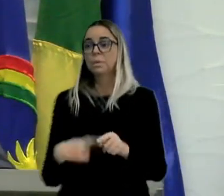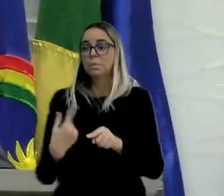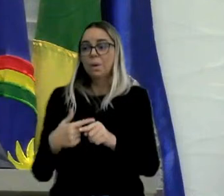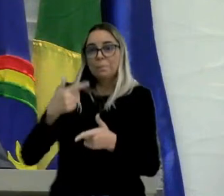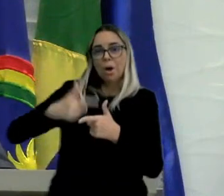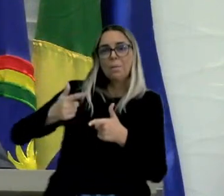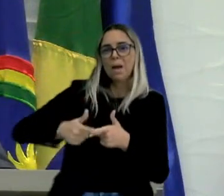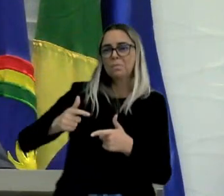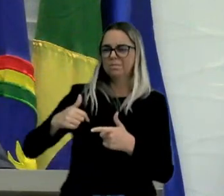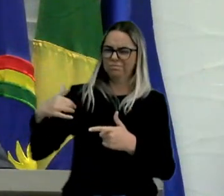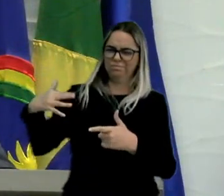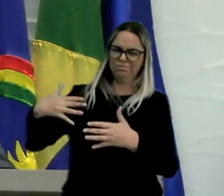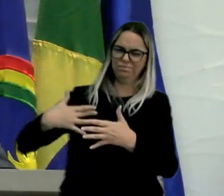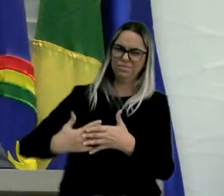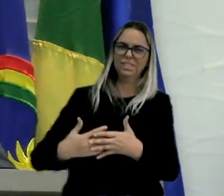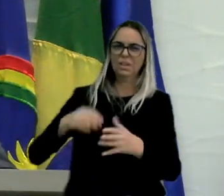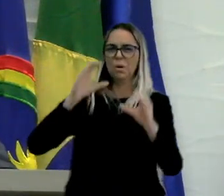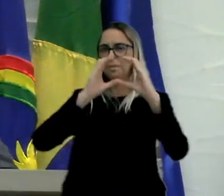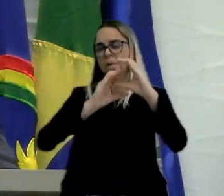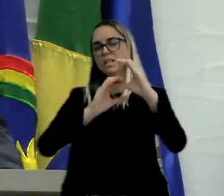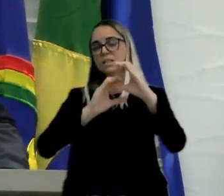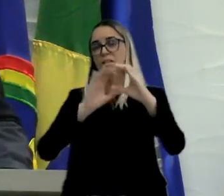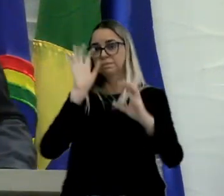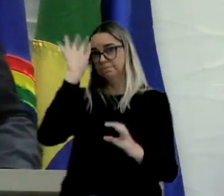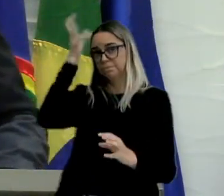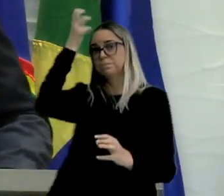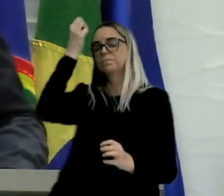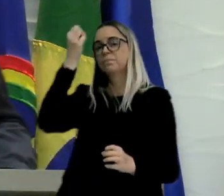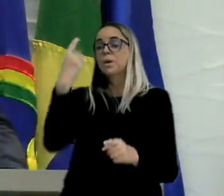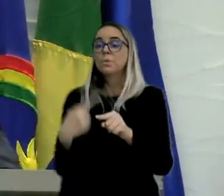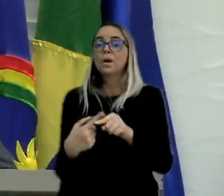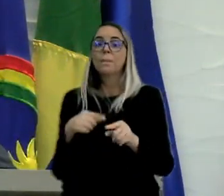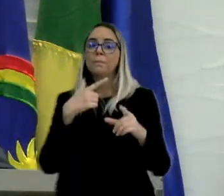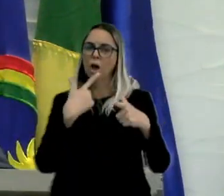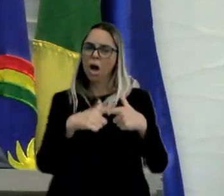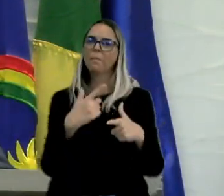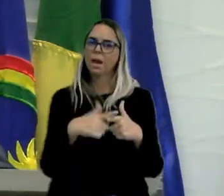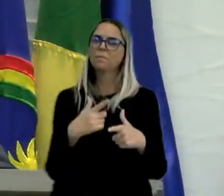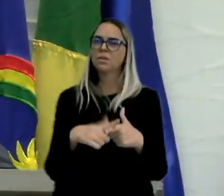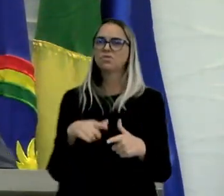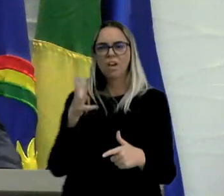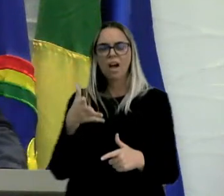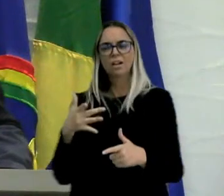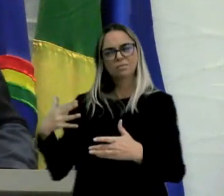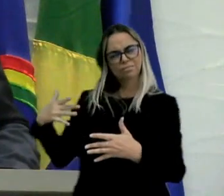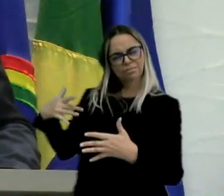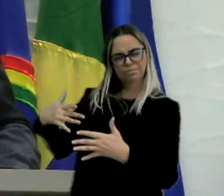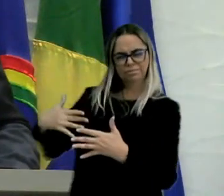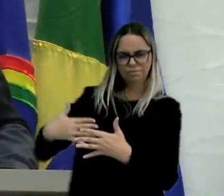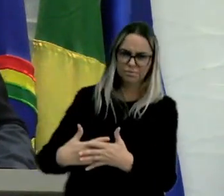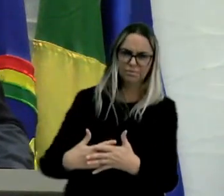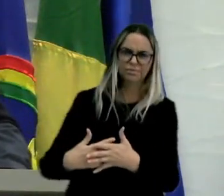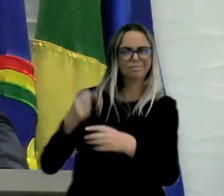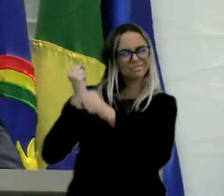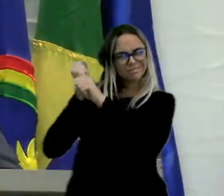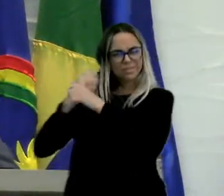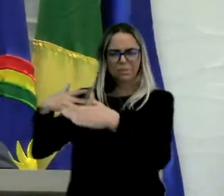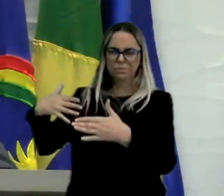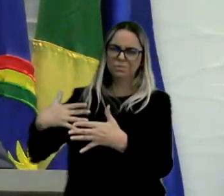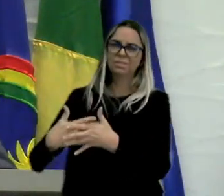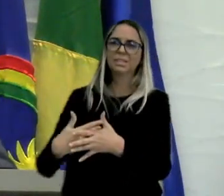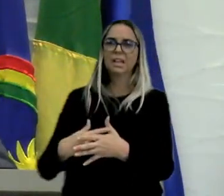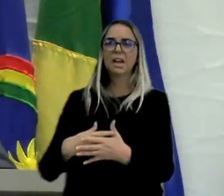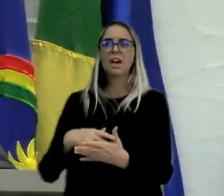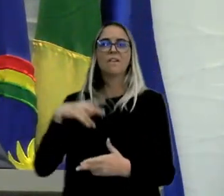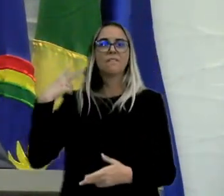recorrente com a Compesa resolvido que é um problema que está já vem se arrastando há anos Vereador nton dizia